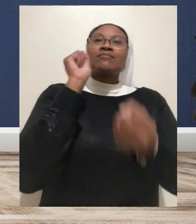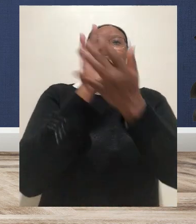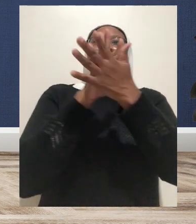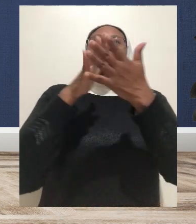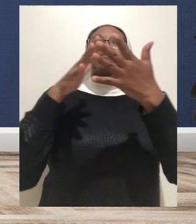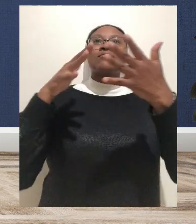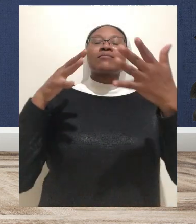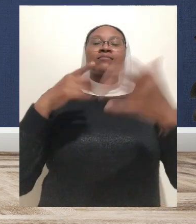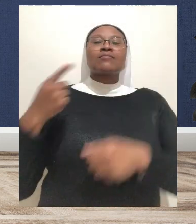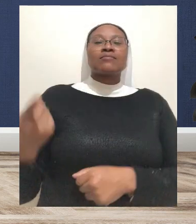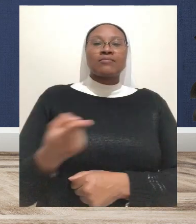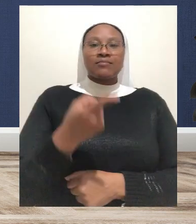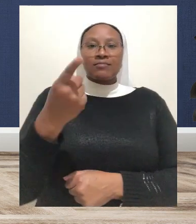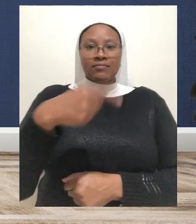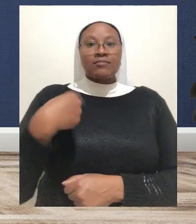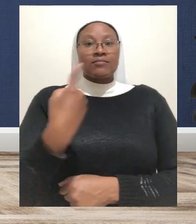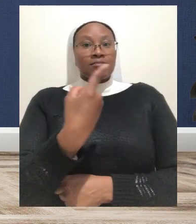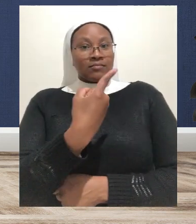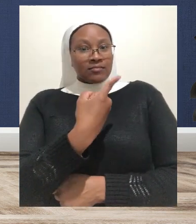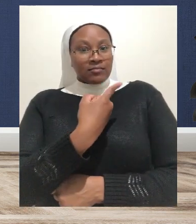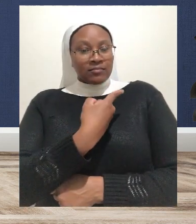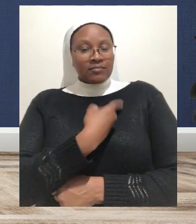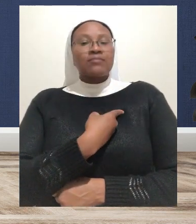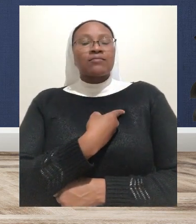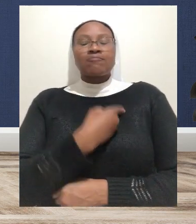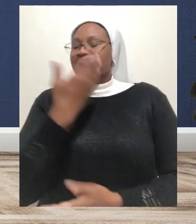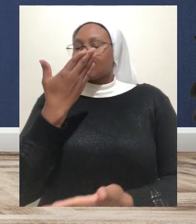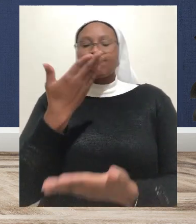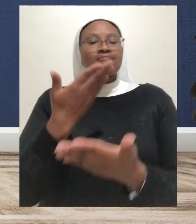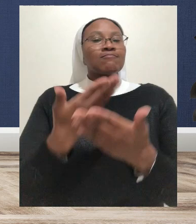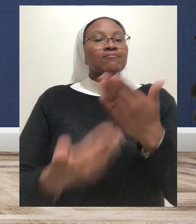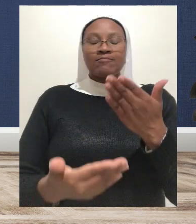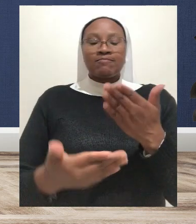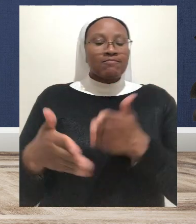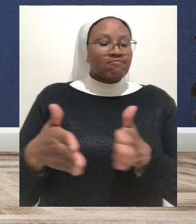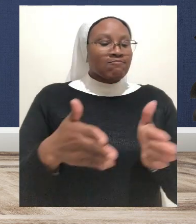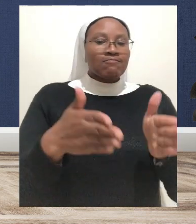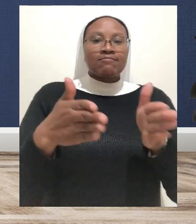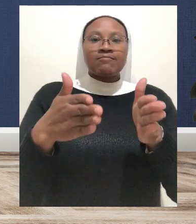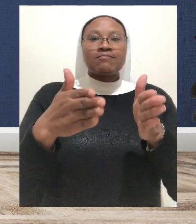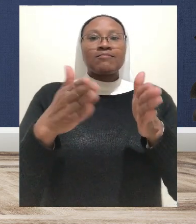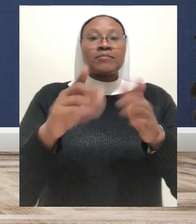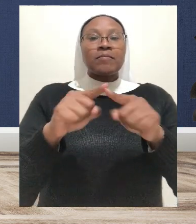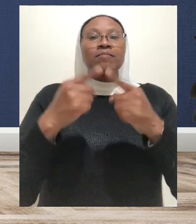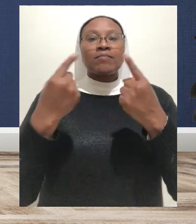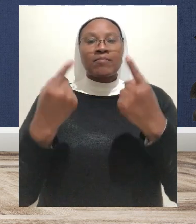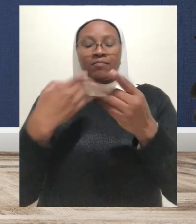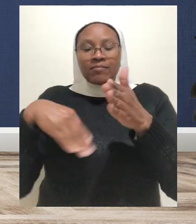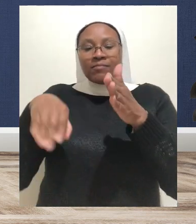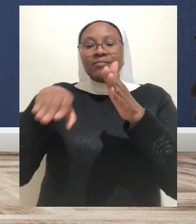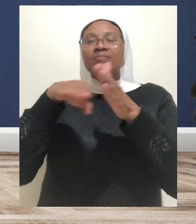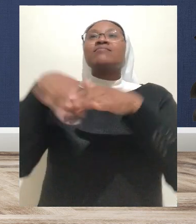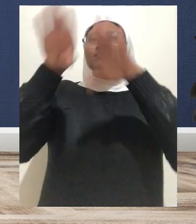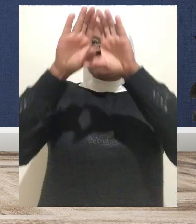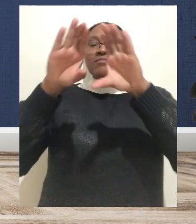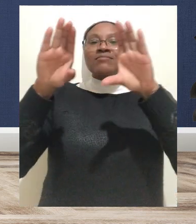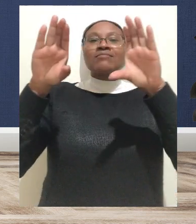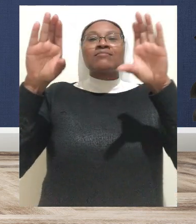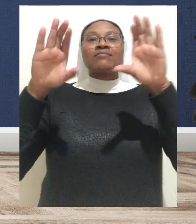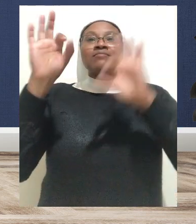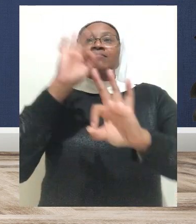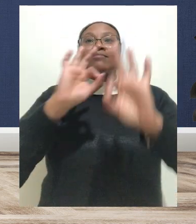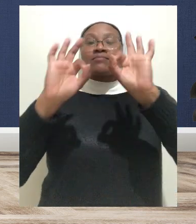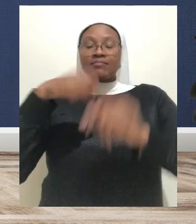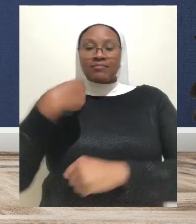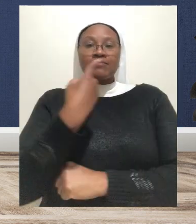definitivo, a glória eterna. E para que nós não nos percamos no meio do caminho, mas cheguemos ao